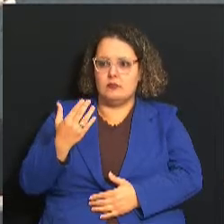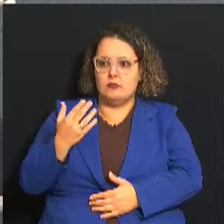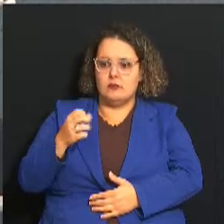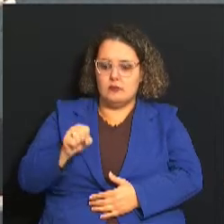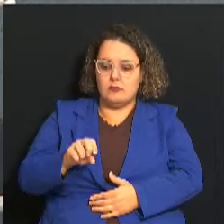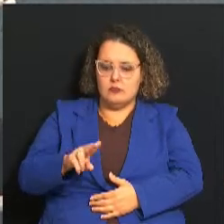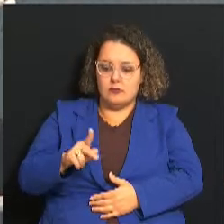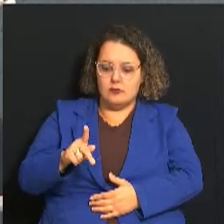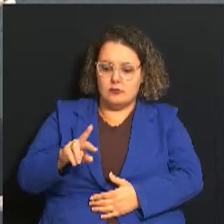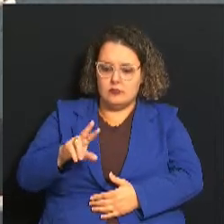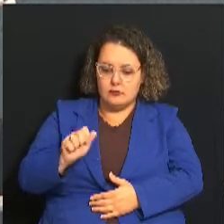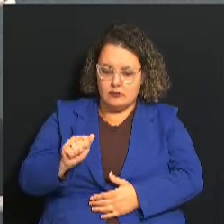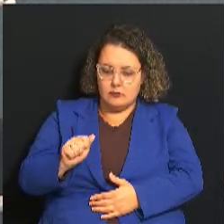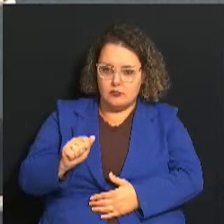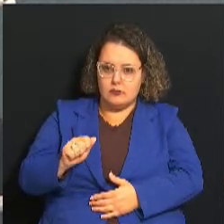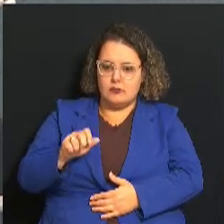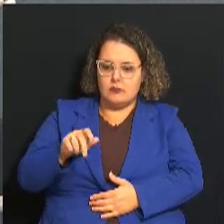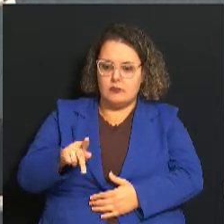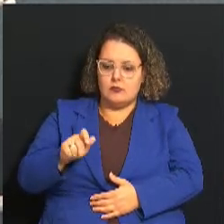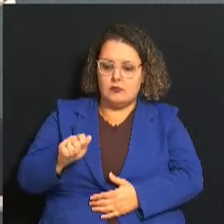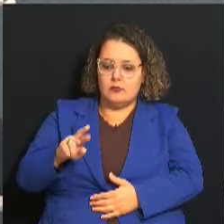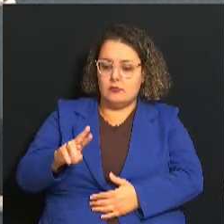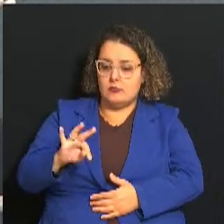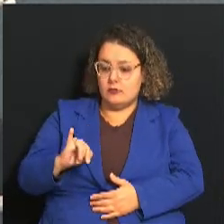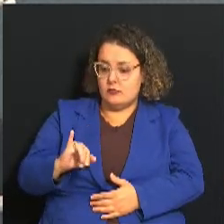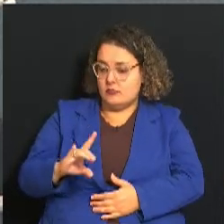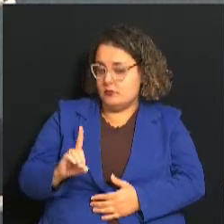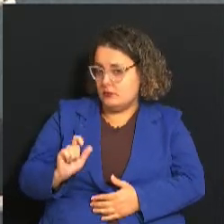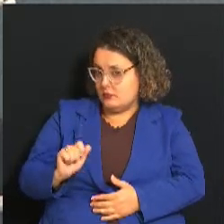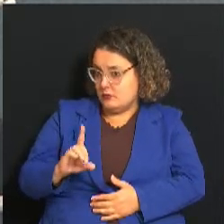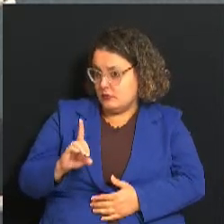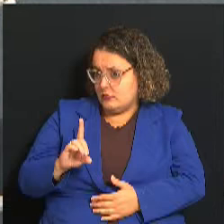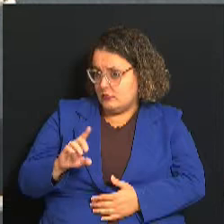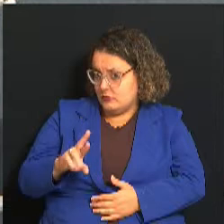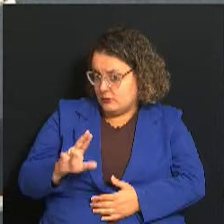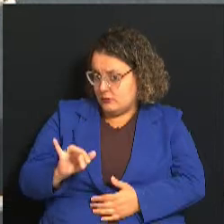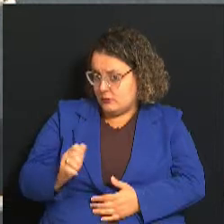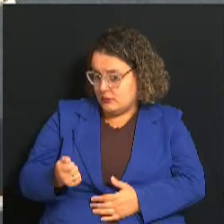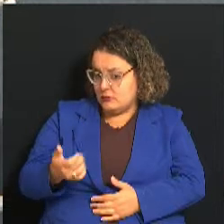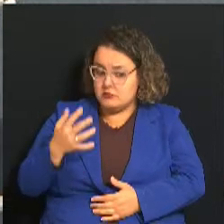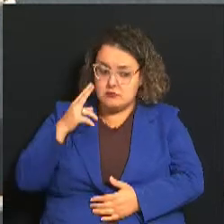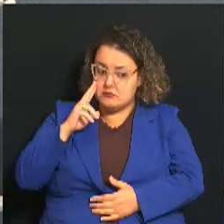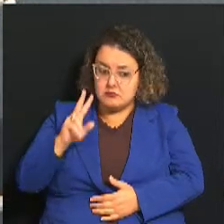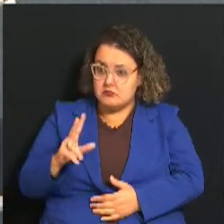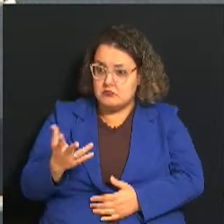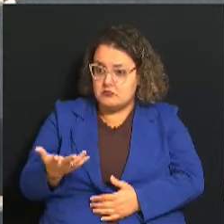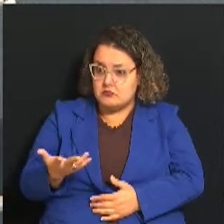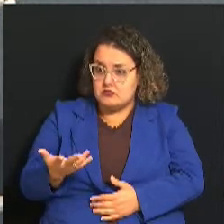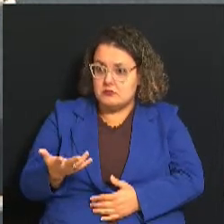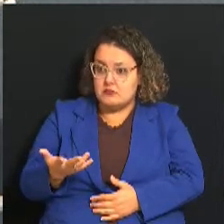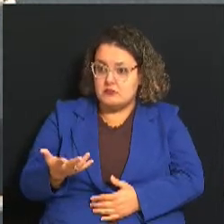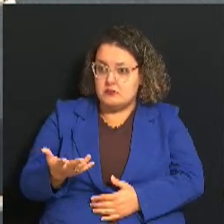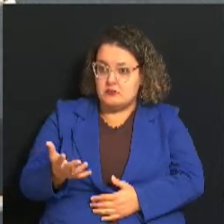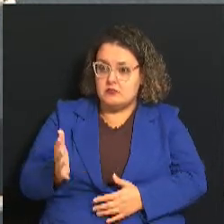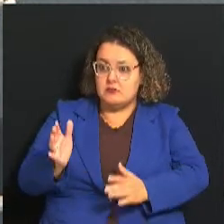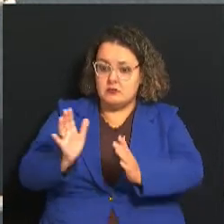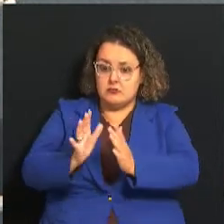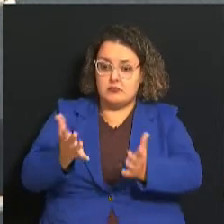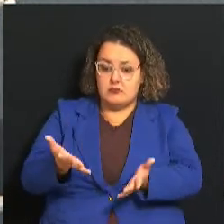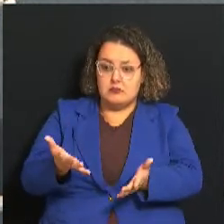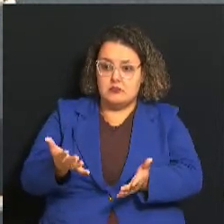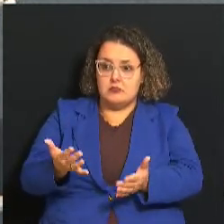suprapartidária, mas eu não vejo como ela possa não ser apenas mais uma instância